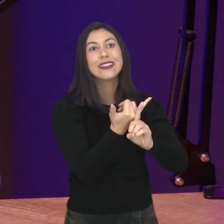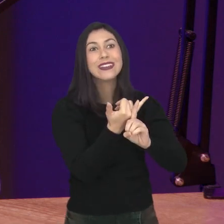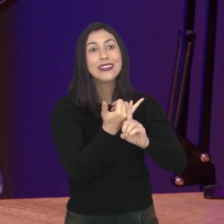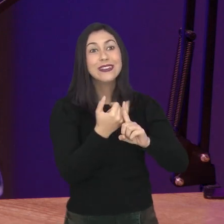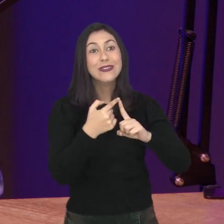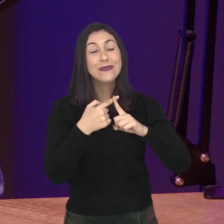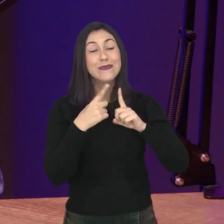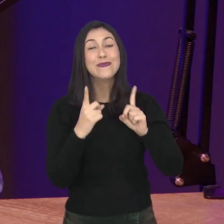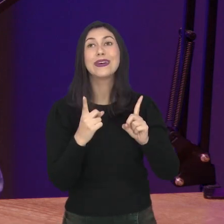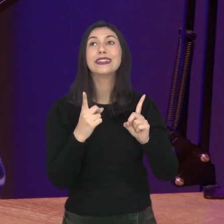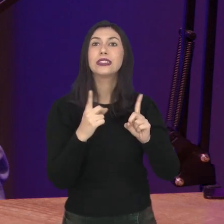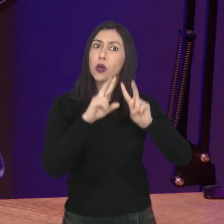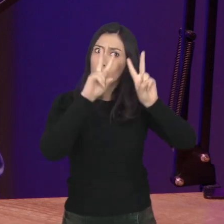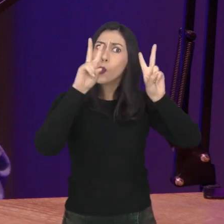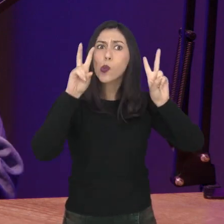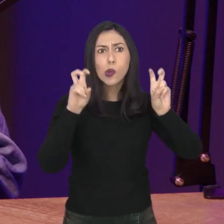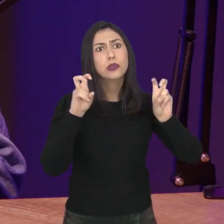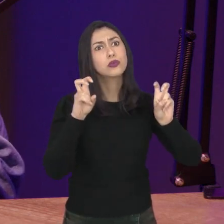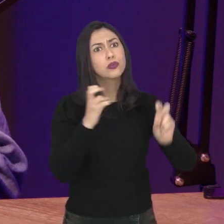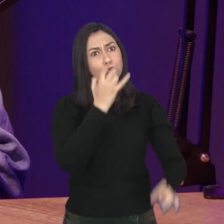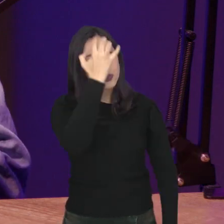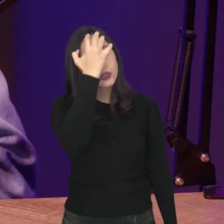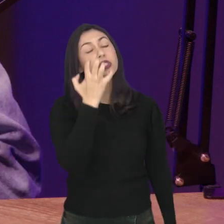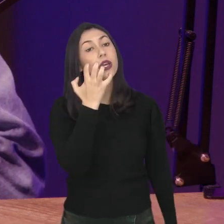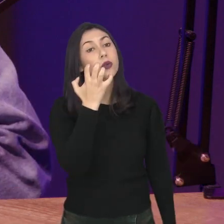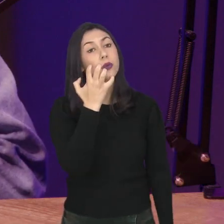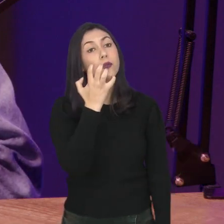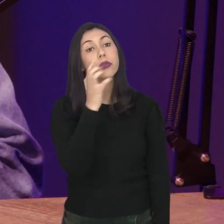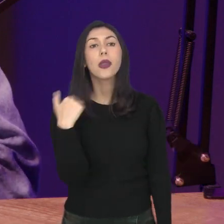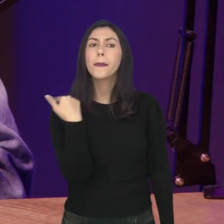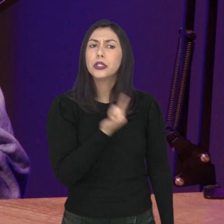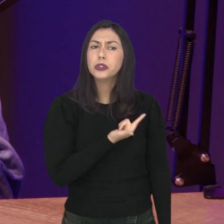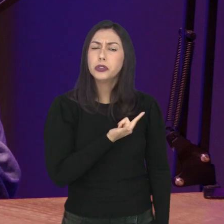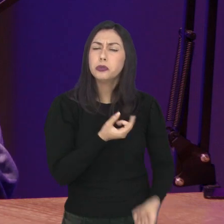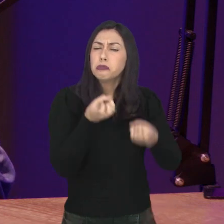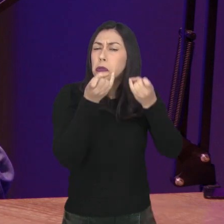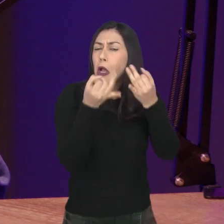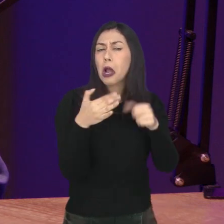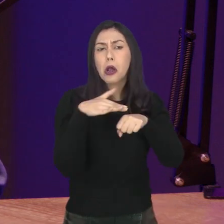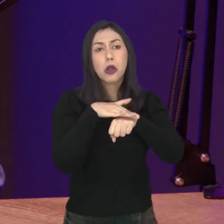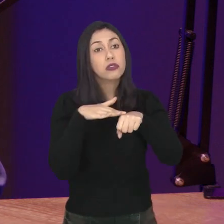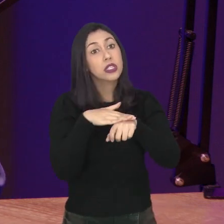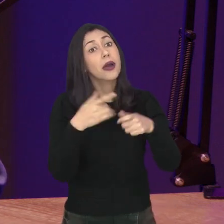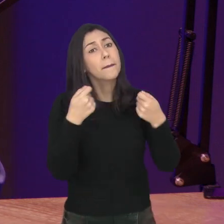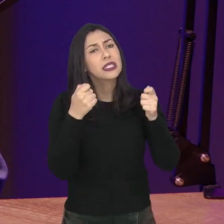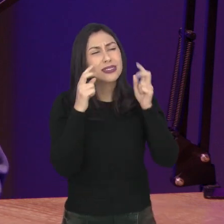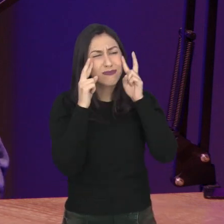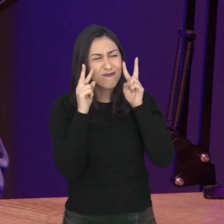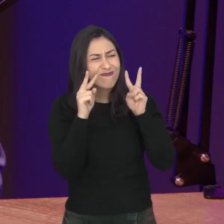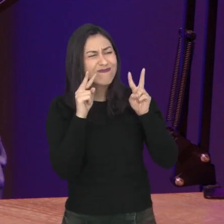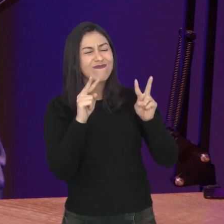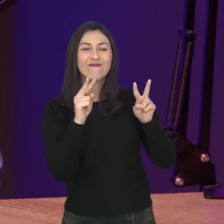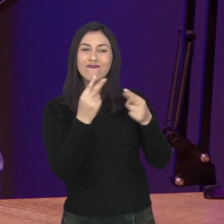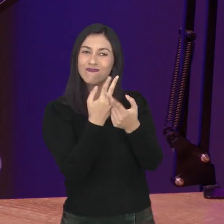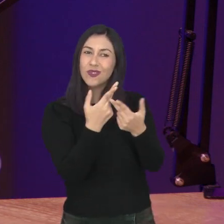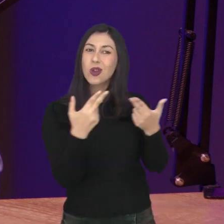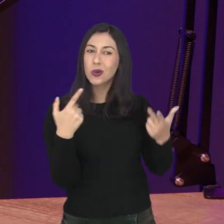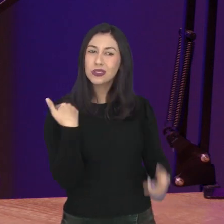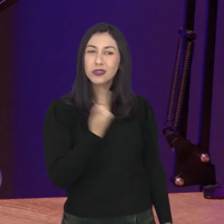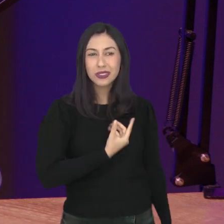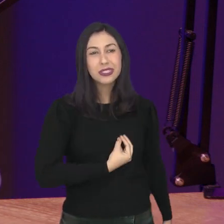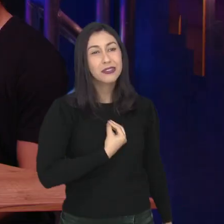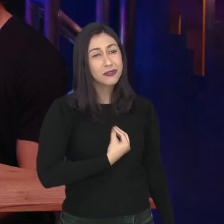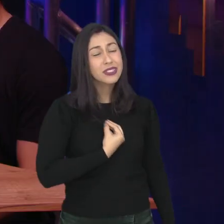assim, mas é um assunto muito sério, né, e pra gente falar sobre isso, a gente precisa olhar também para as situações que a gente vive,